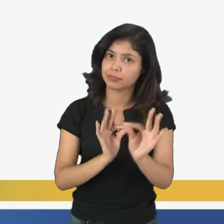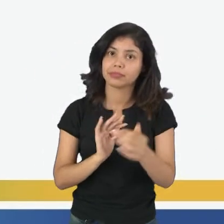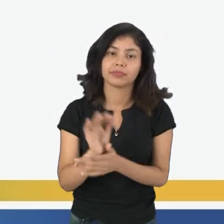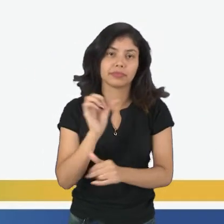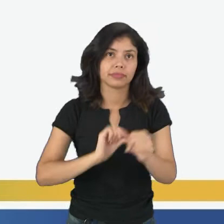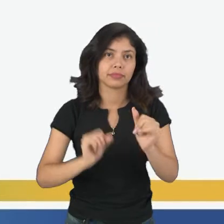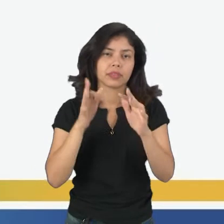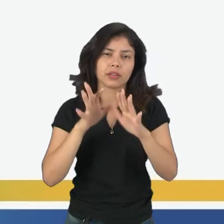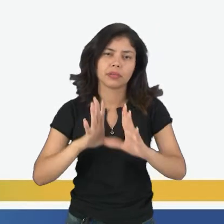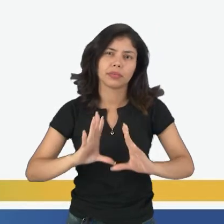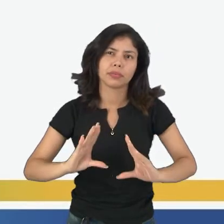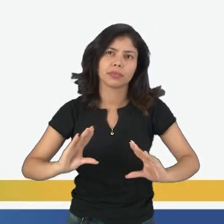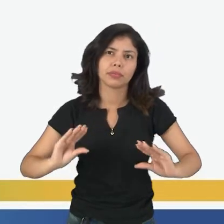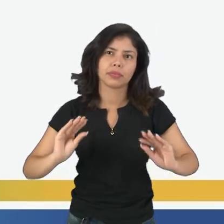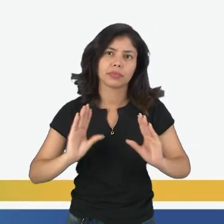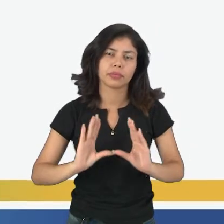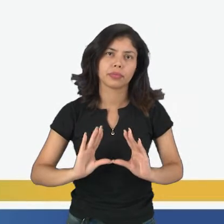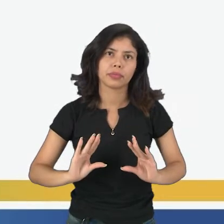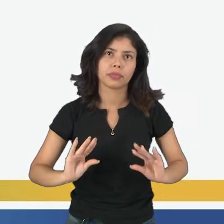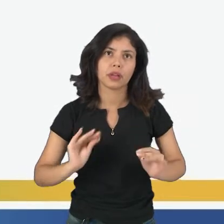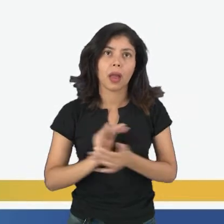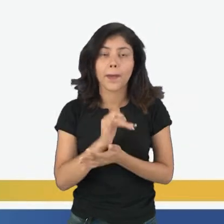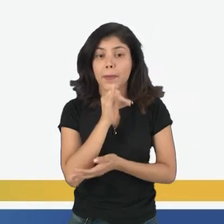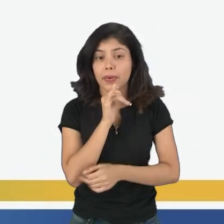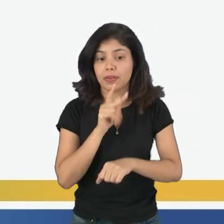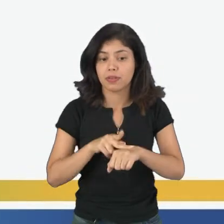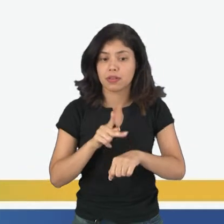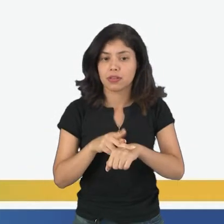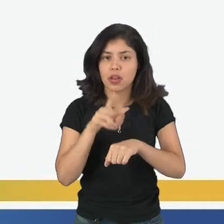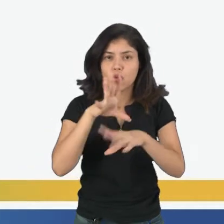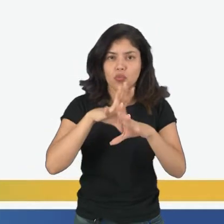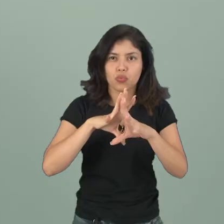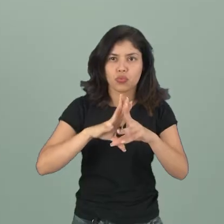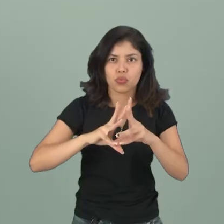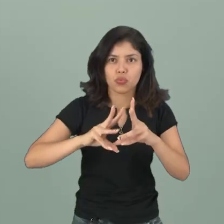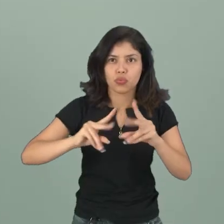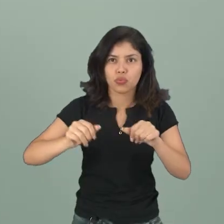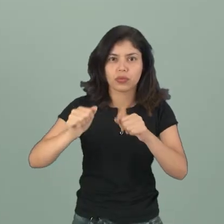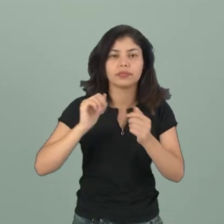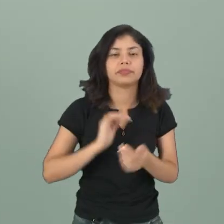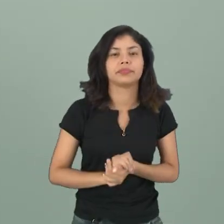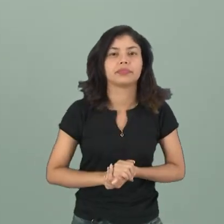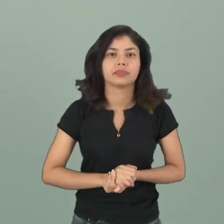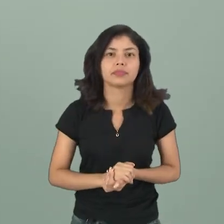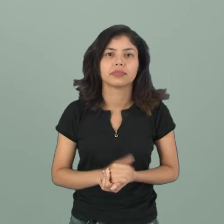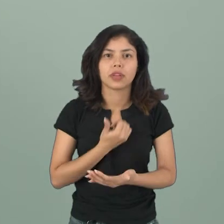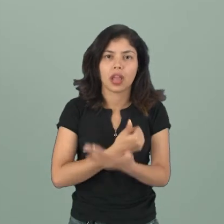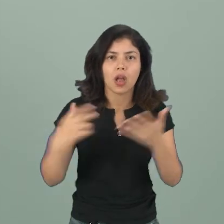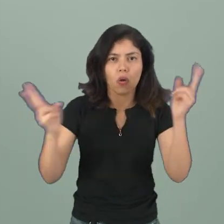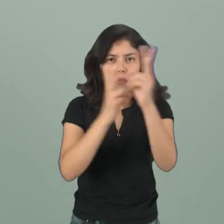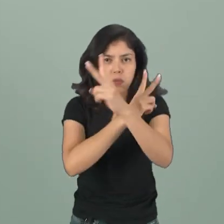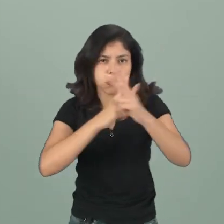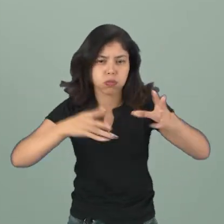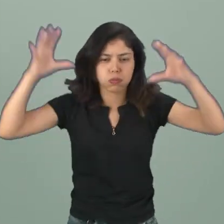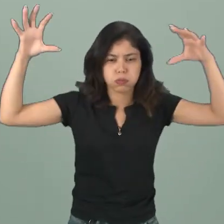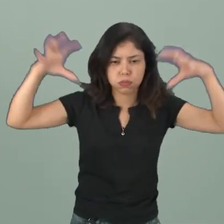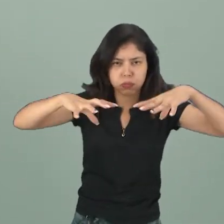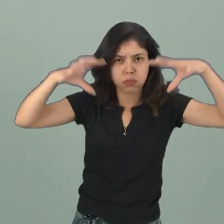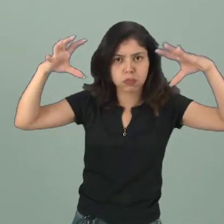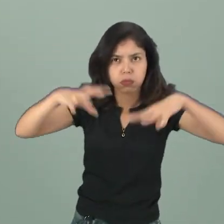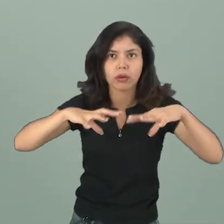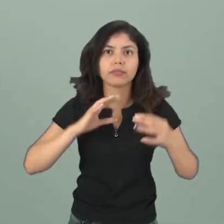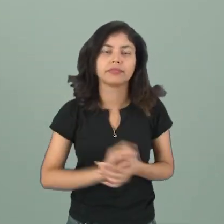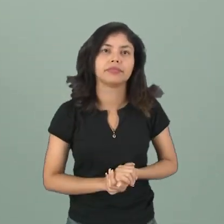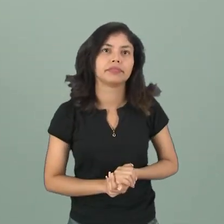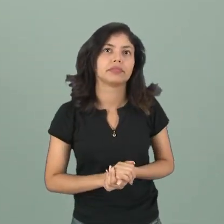pode ser lenta, como o desgaste de uma rocha, em função da ação do vento, da chuva, do